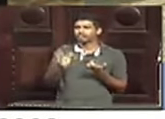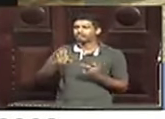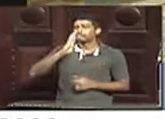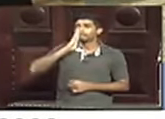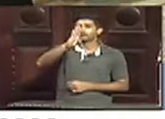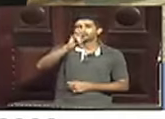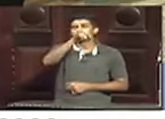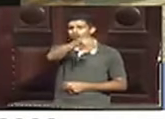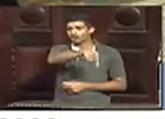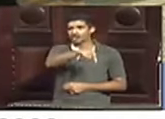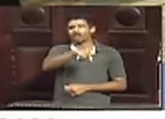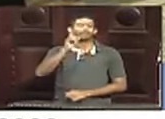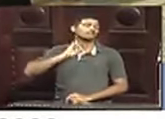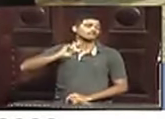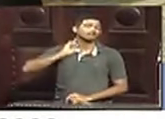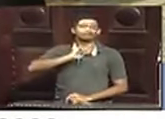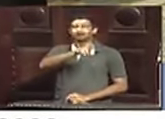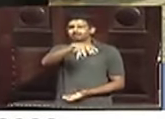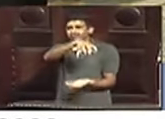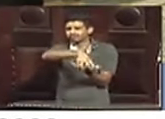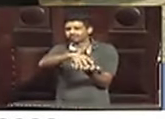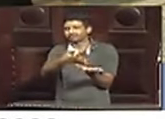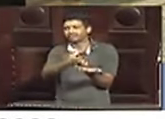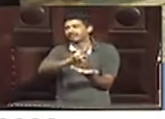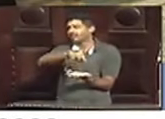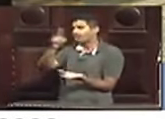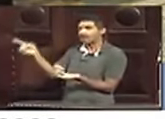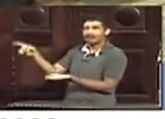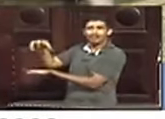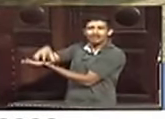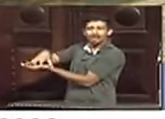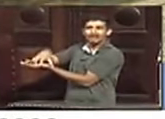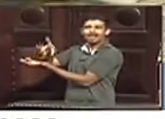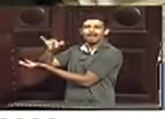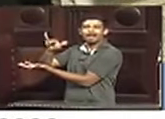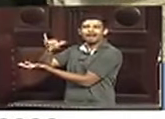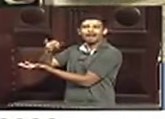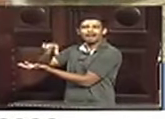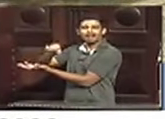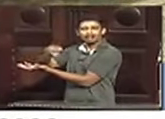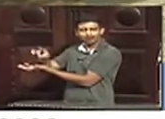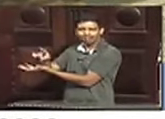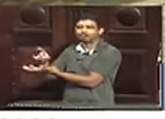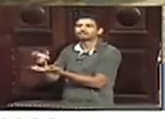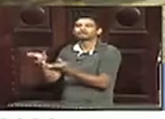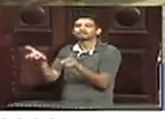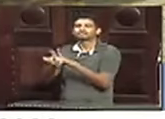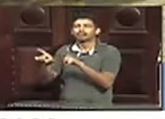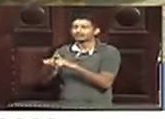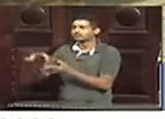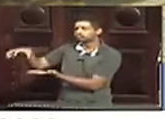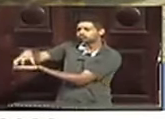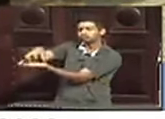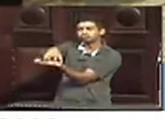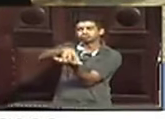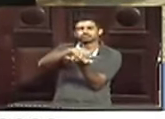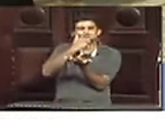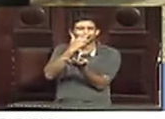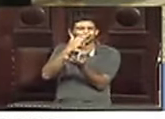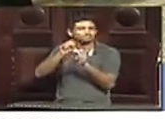Baixada Fluminense, para a região dos Lagos, concluir, para o interior do estado e todo o estado e demais regiões. E